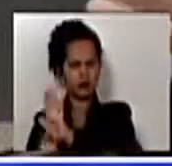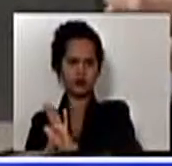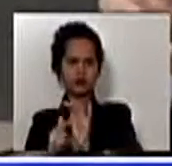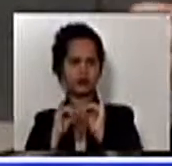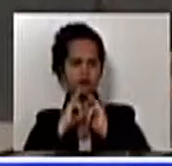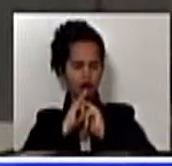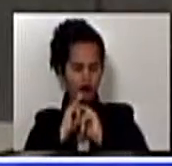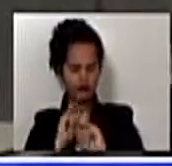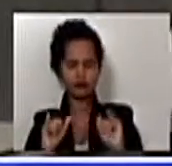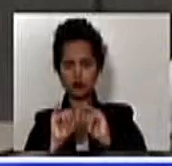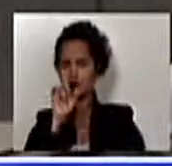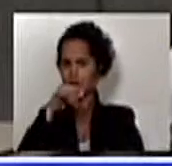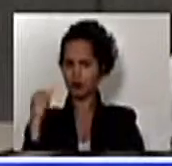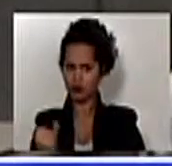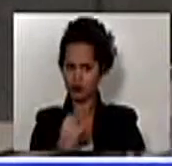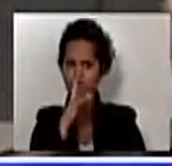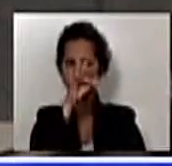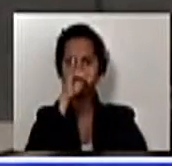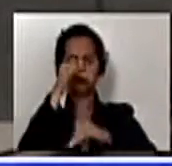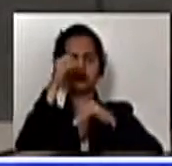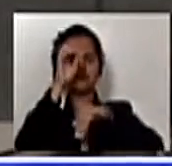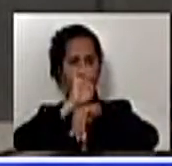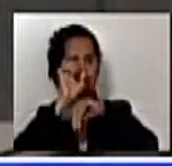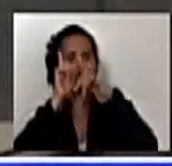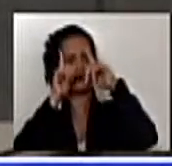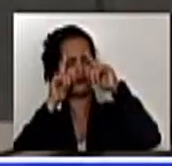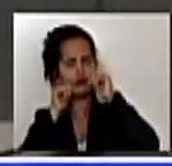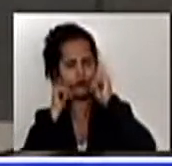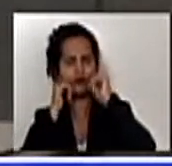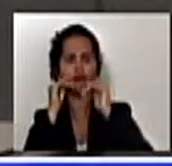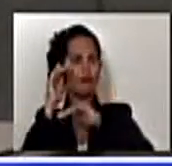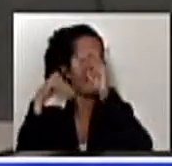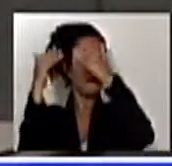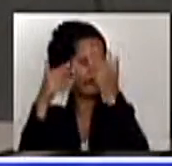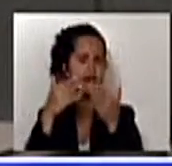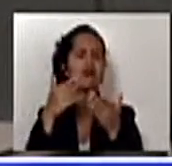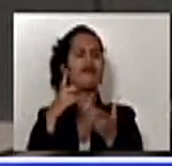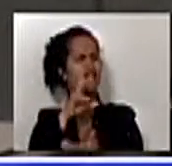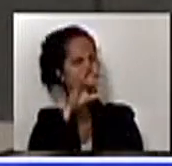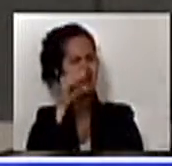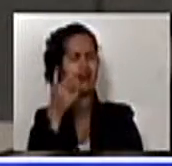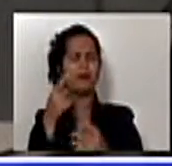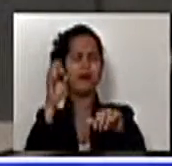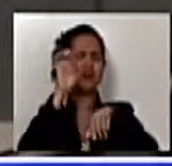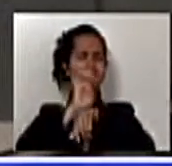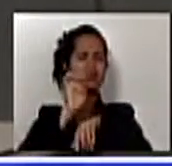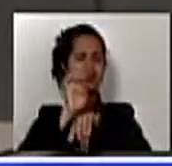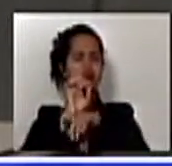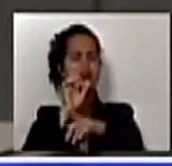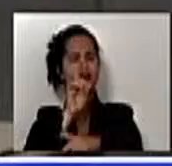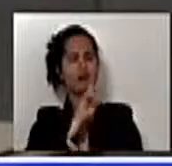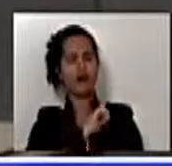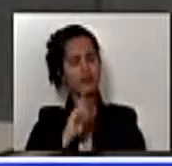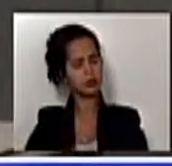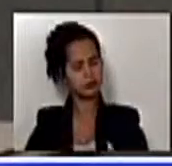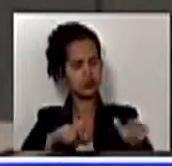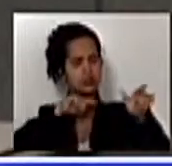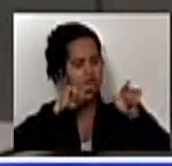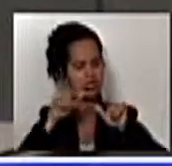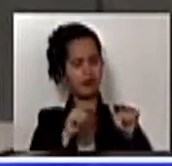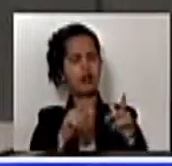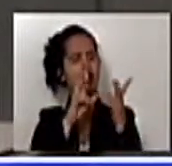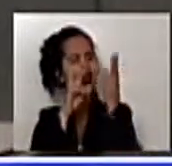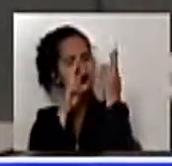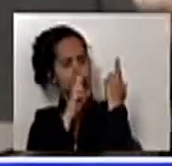mensagem de otimismo que o Estado vai, e vai porque o governo trabalha, o governo tem sido muito responsável com